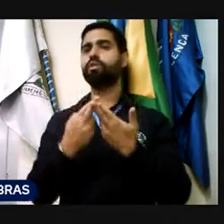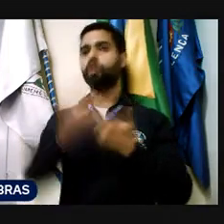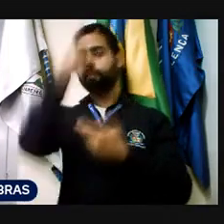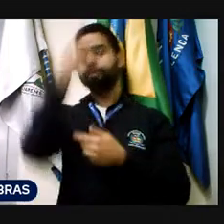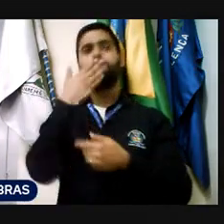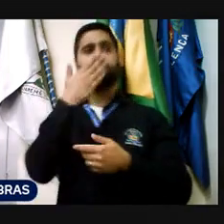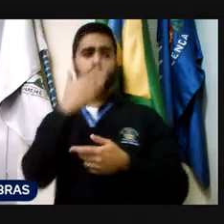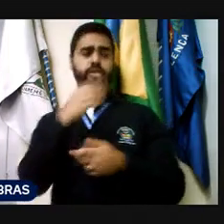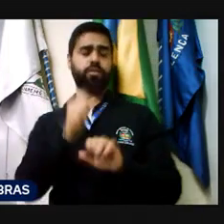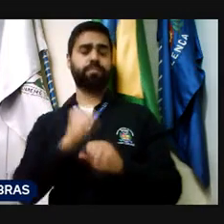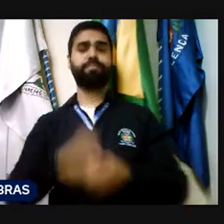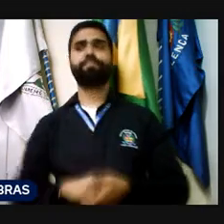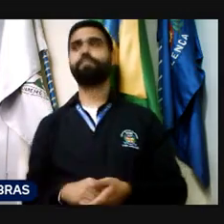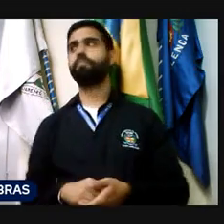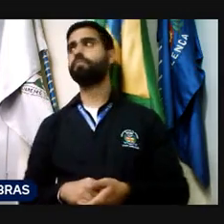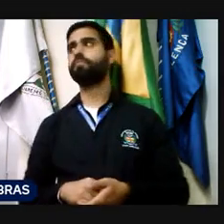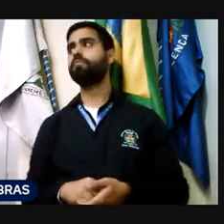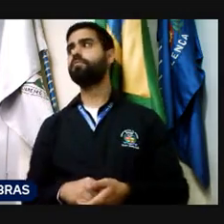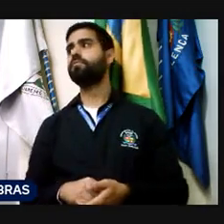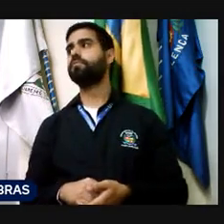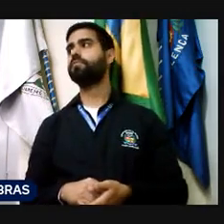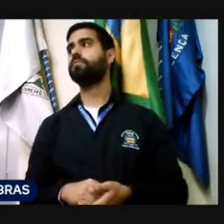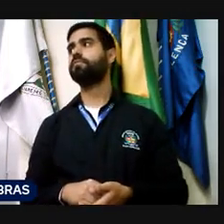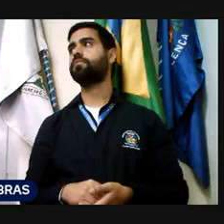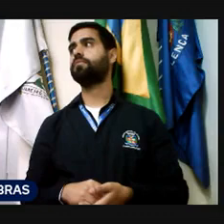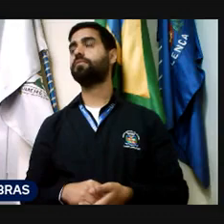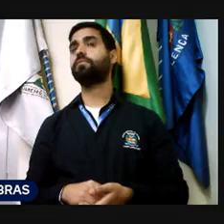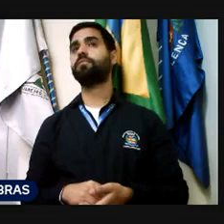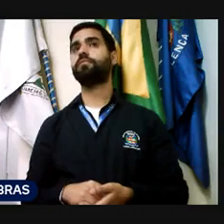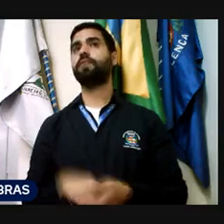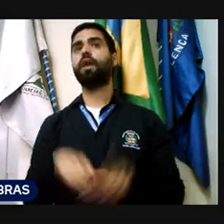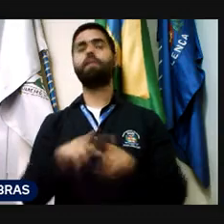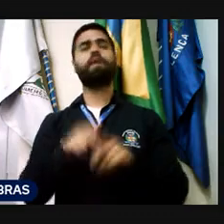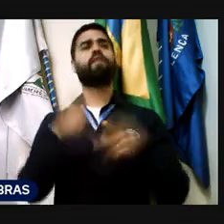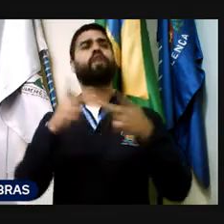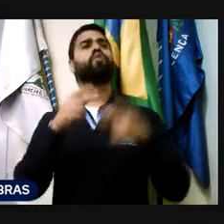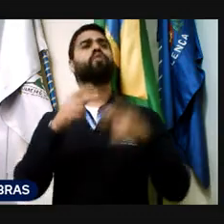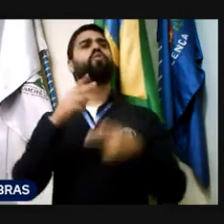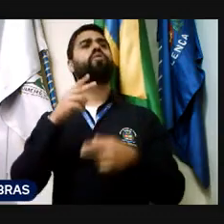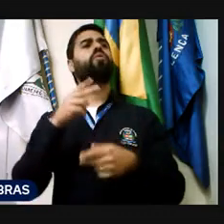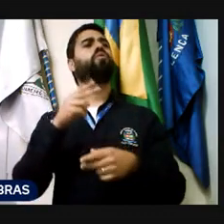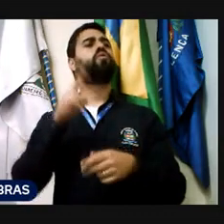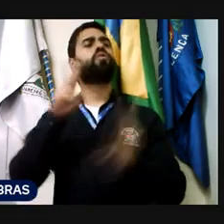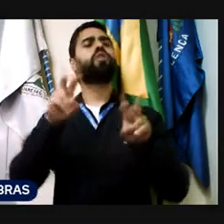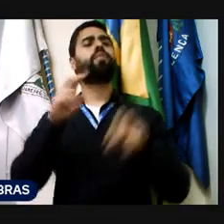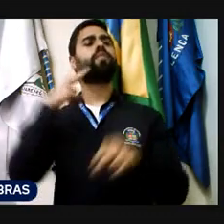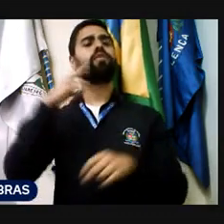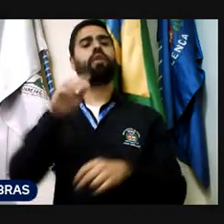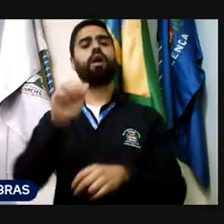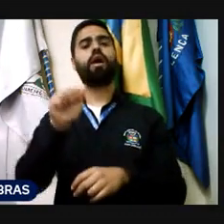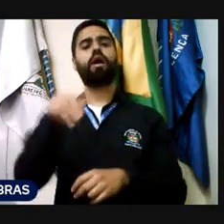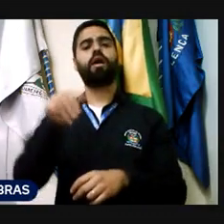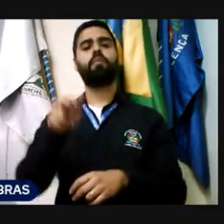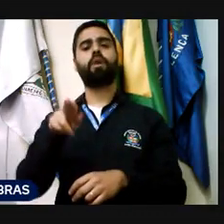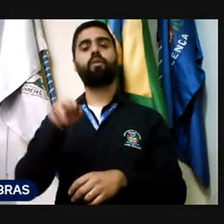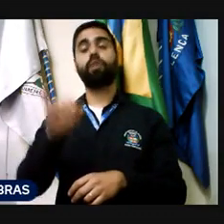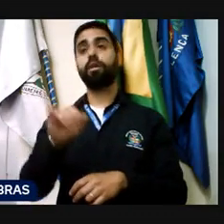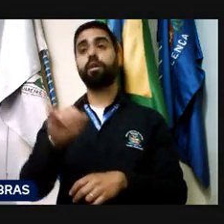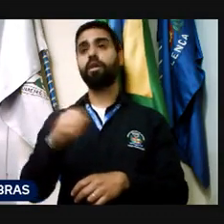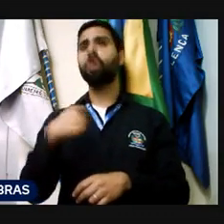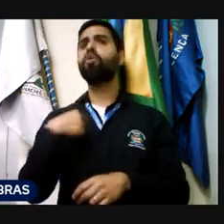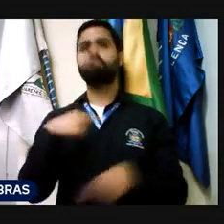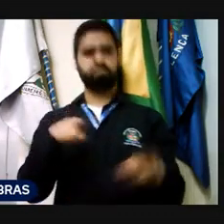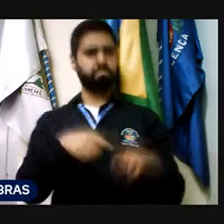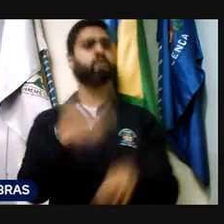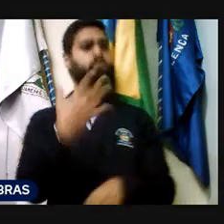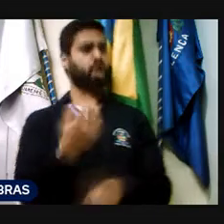no assunto abordado inicialmente pelo vereador Amauri, onde eu concordo